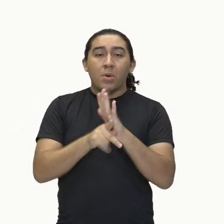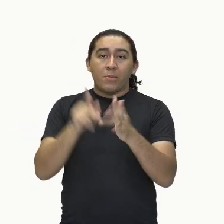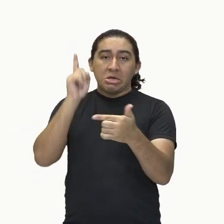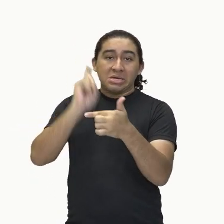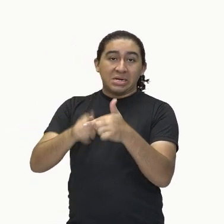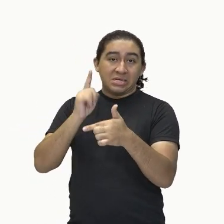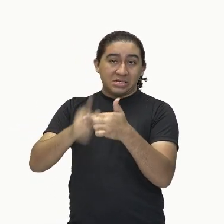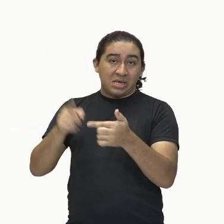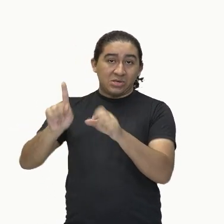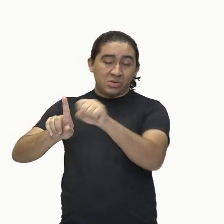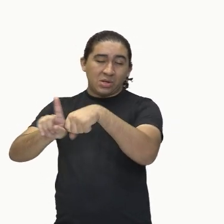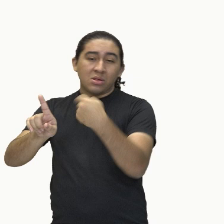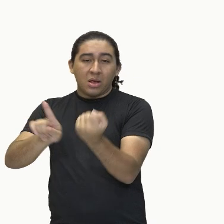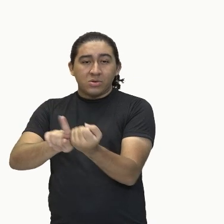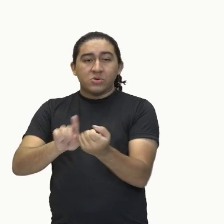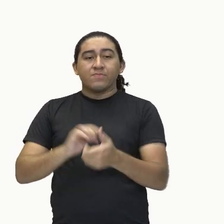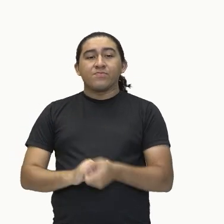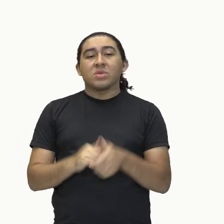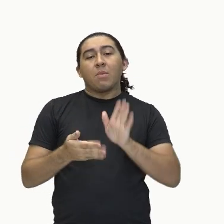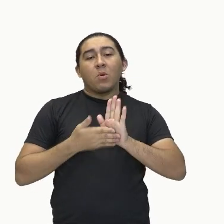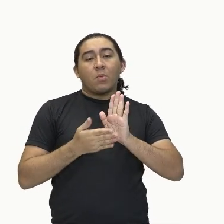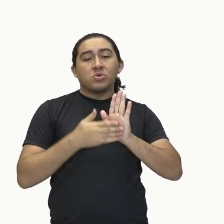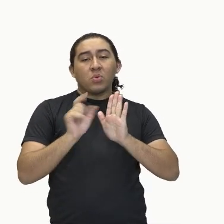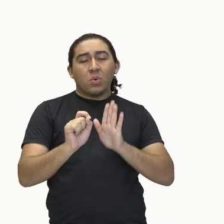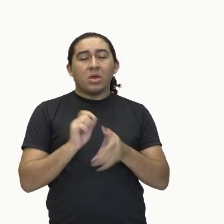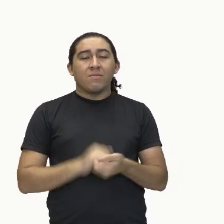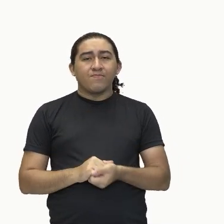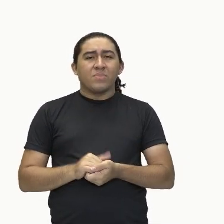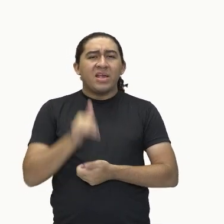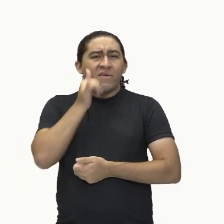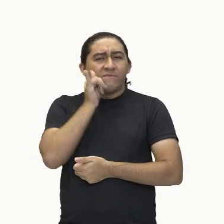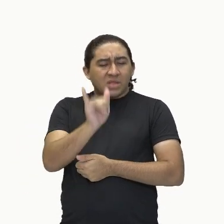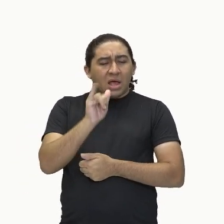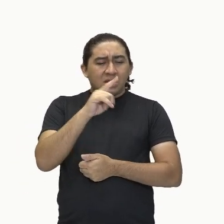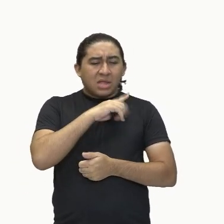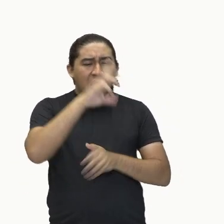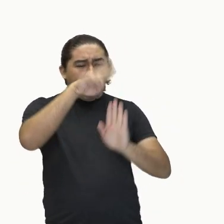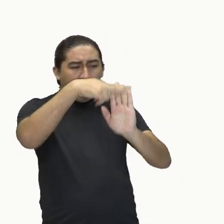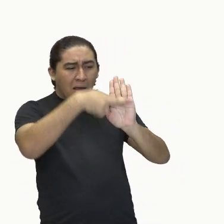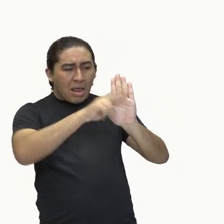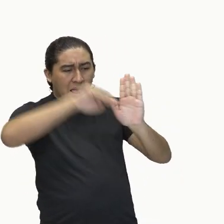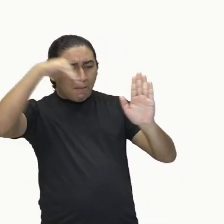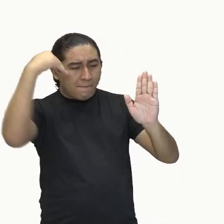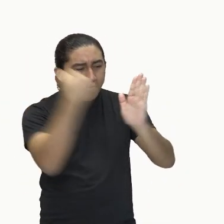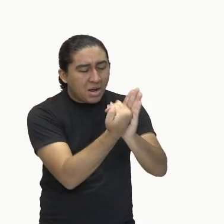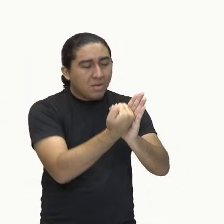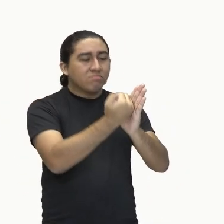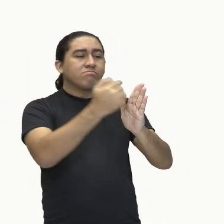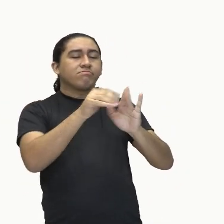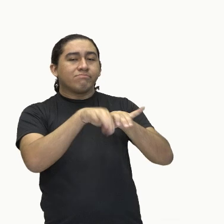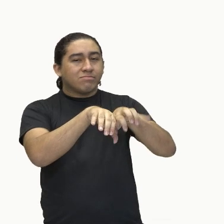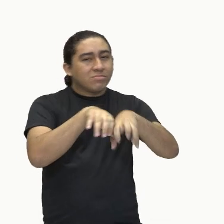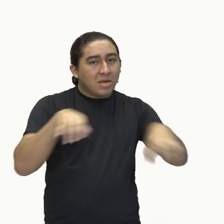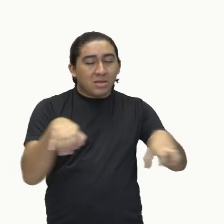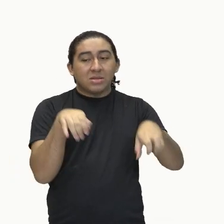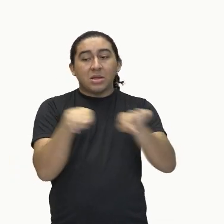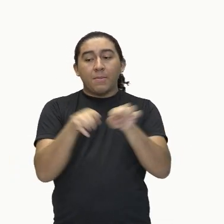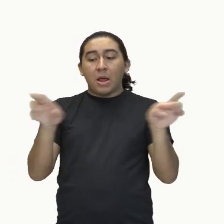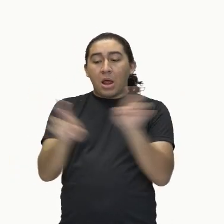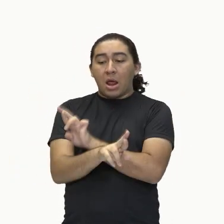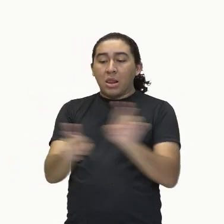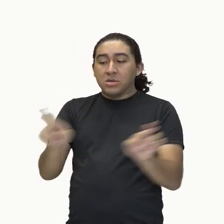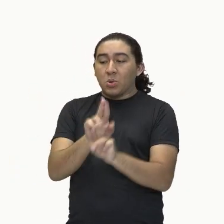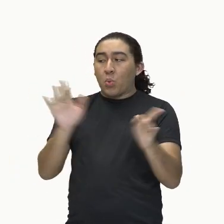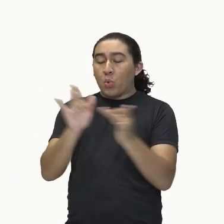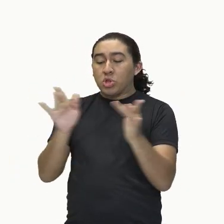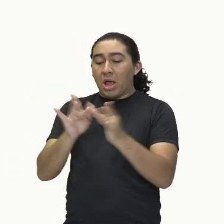sociedade. Propunha a abolição da lógica e das relações com o real e